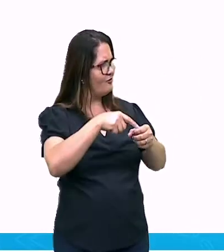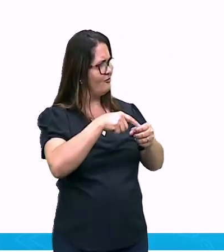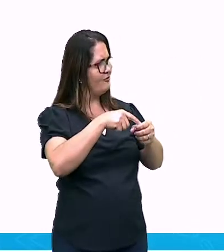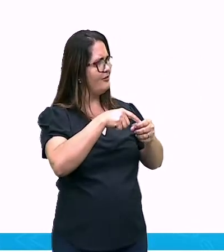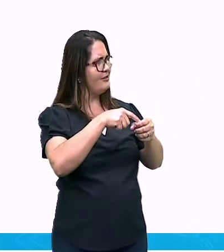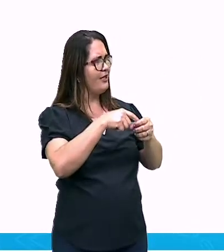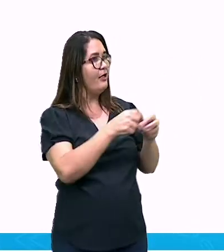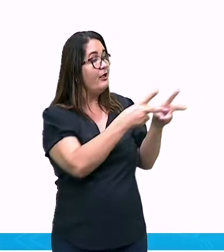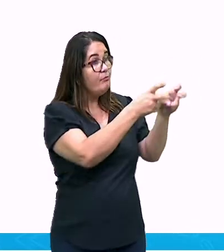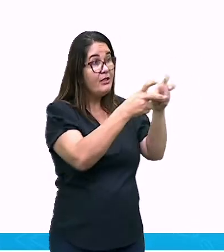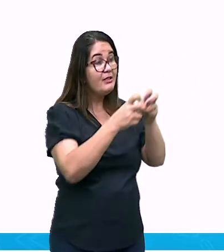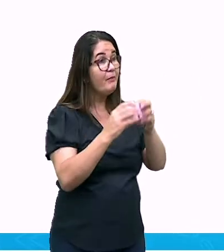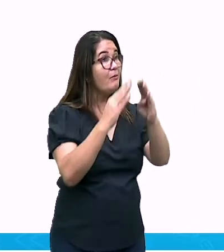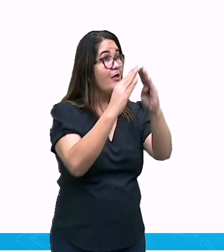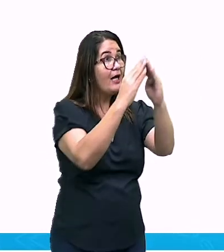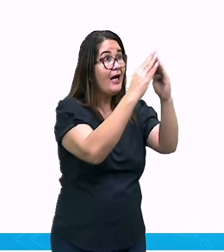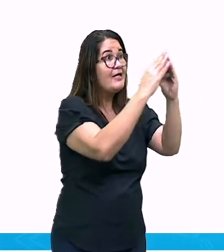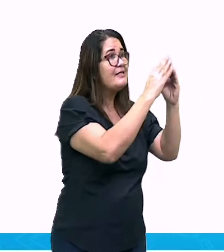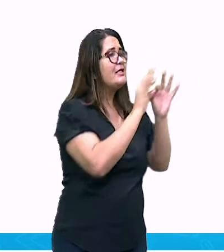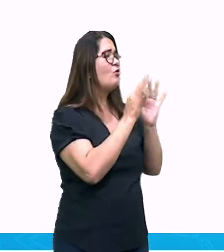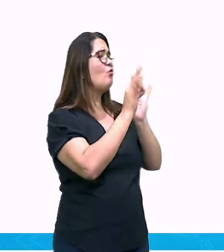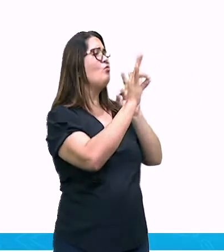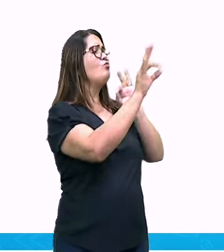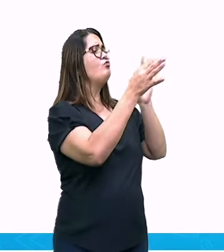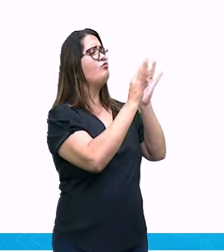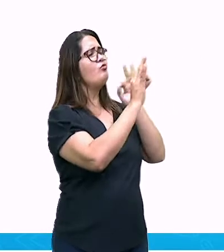verde, mais campo, ok?